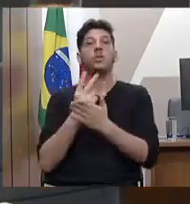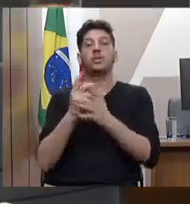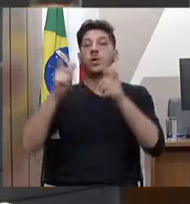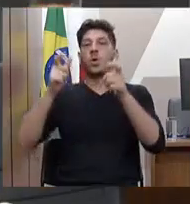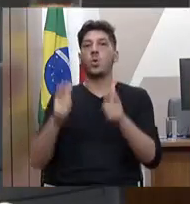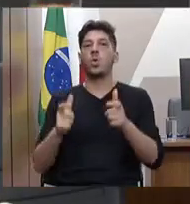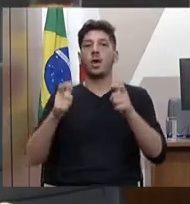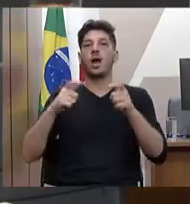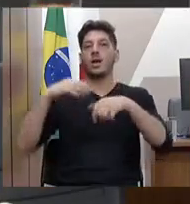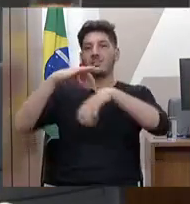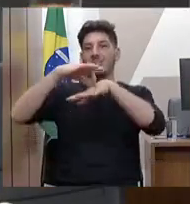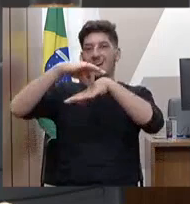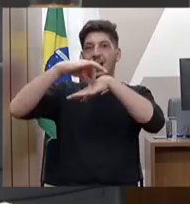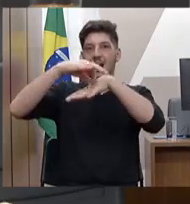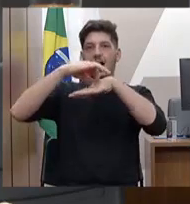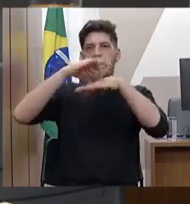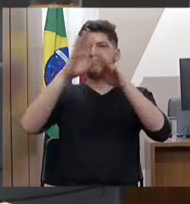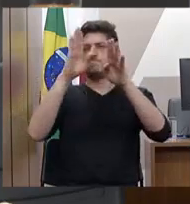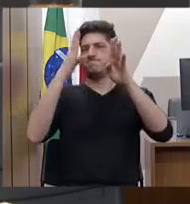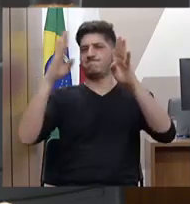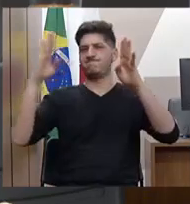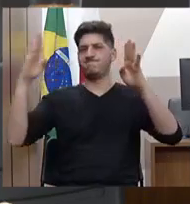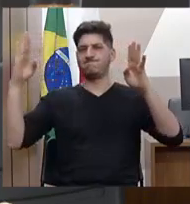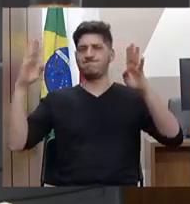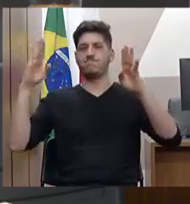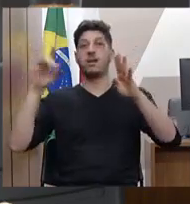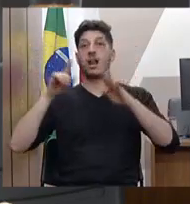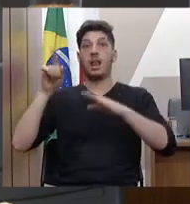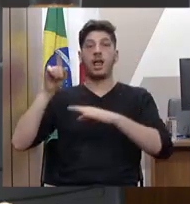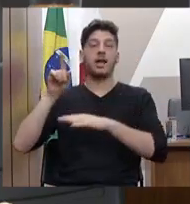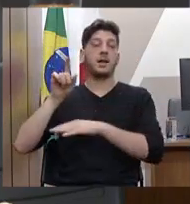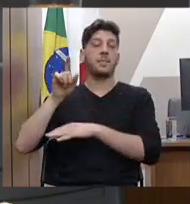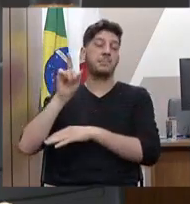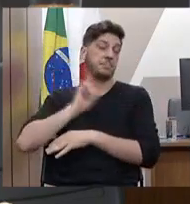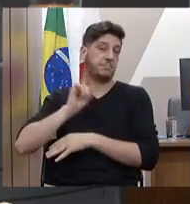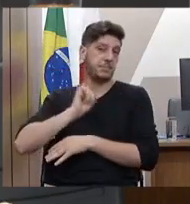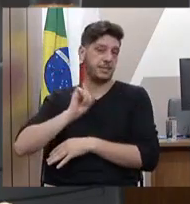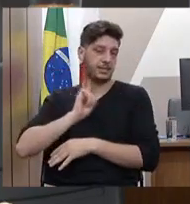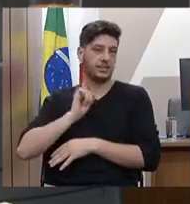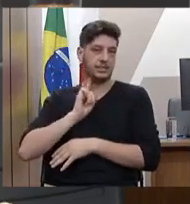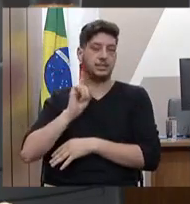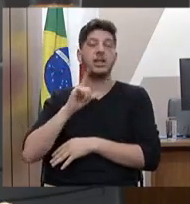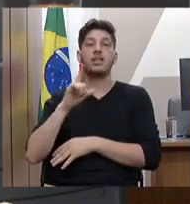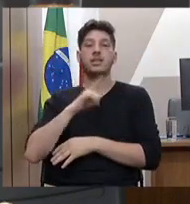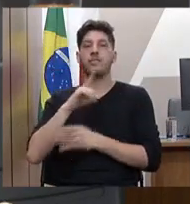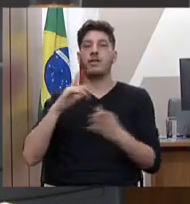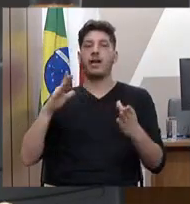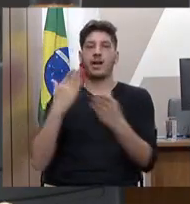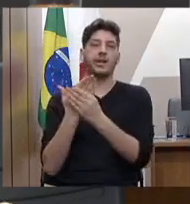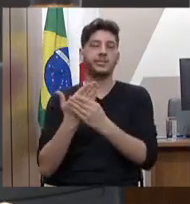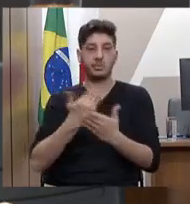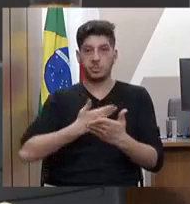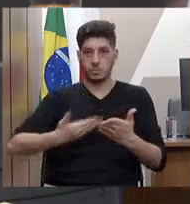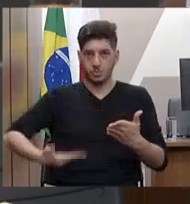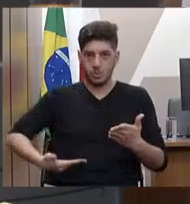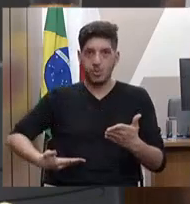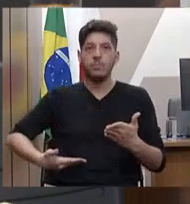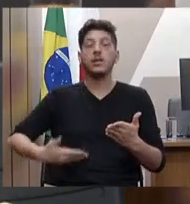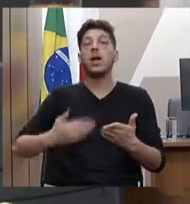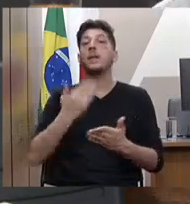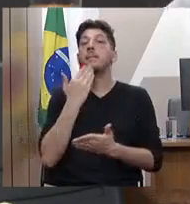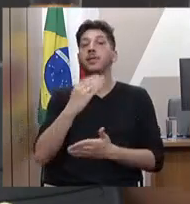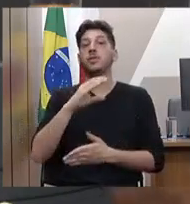sul de Minas e Nós entramos com ação civil pública e uma das obrigações foi emitir Kate